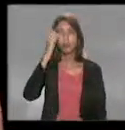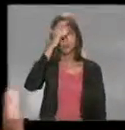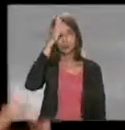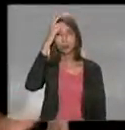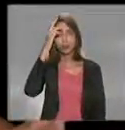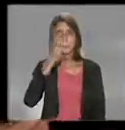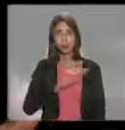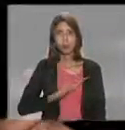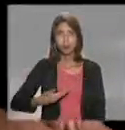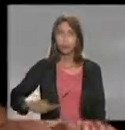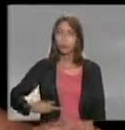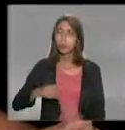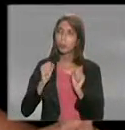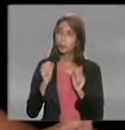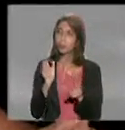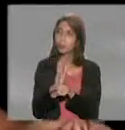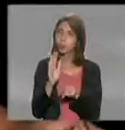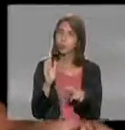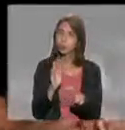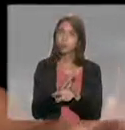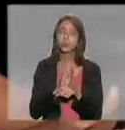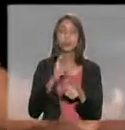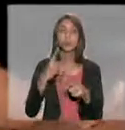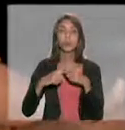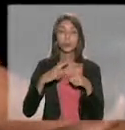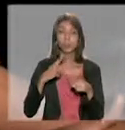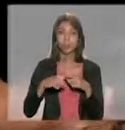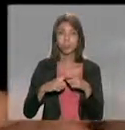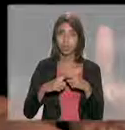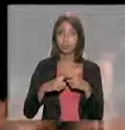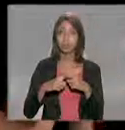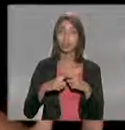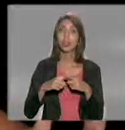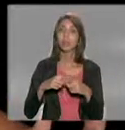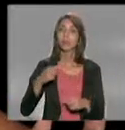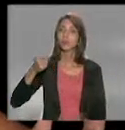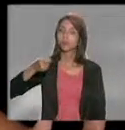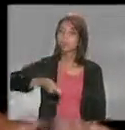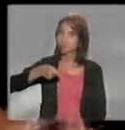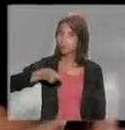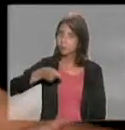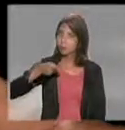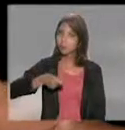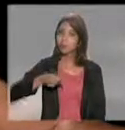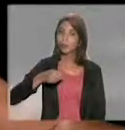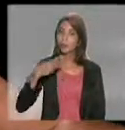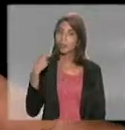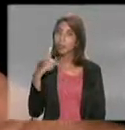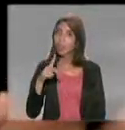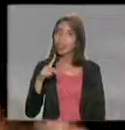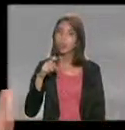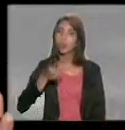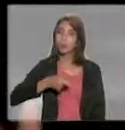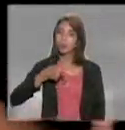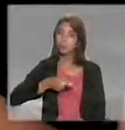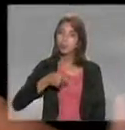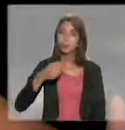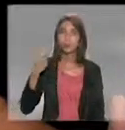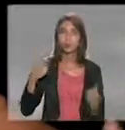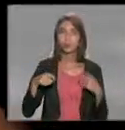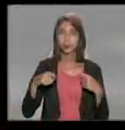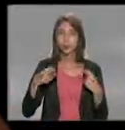vai conduzir ao processo de uma inclusão social com potência. Com potência. Não